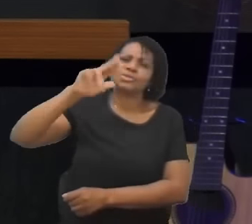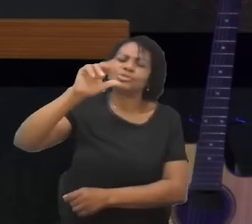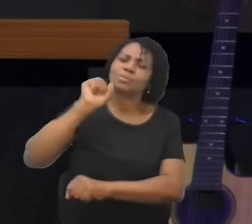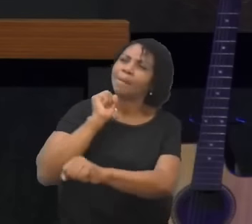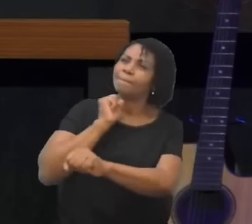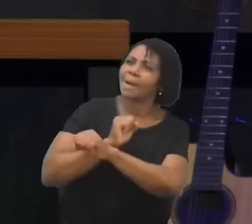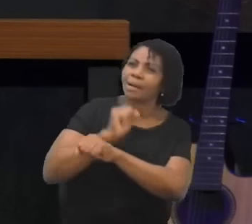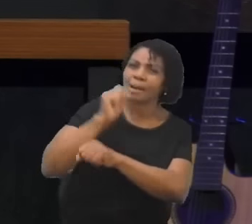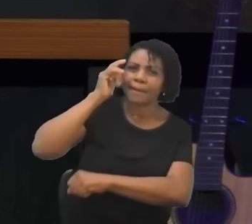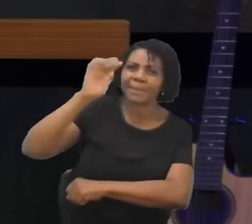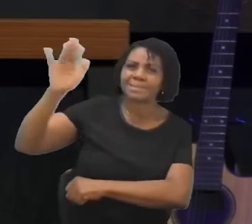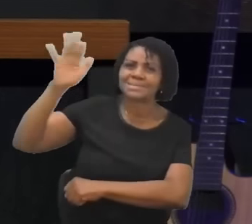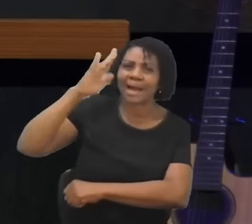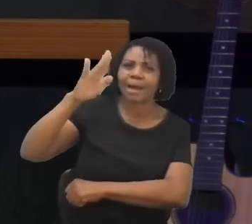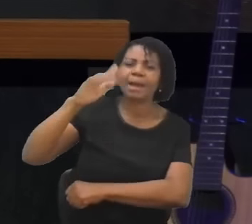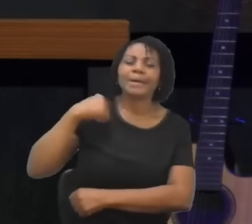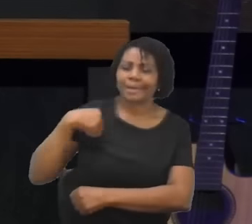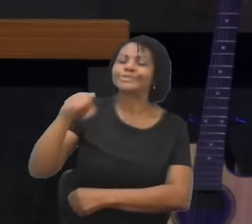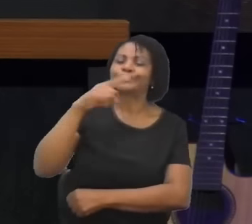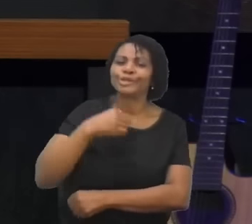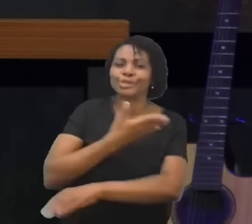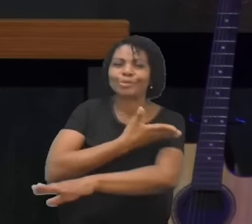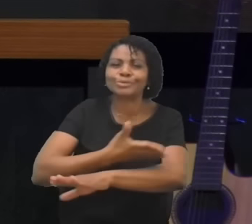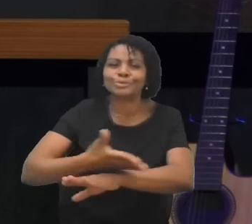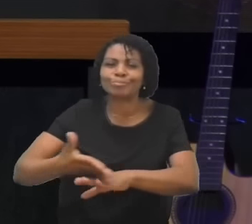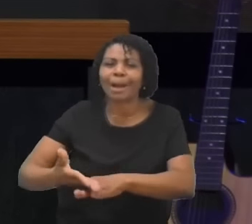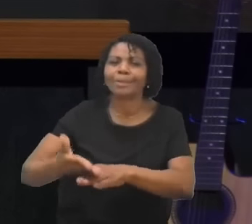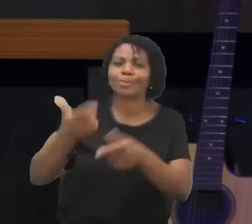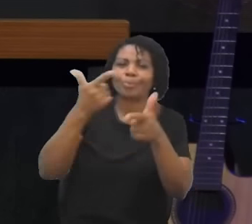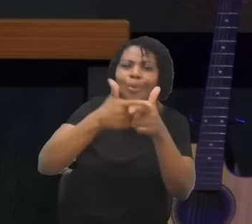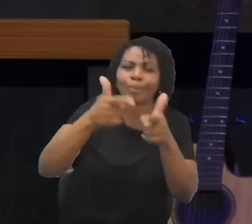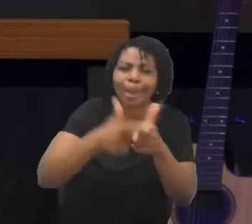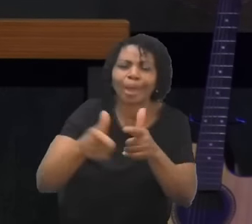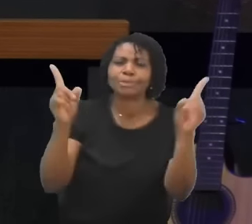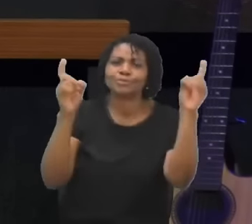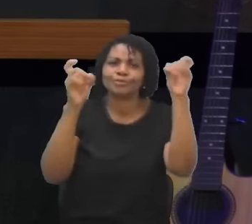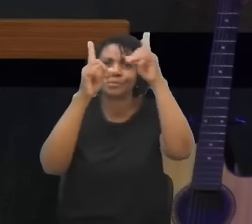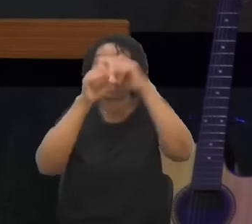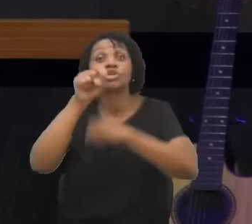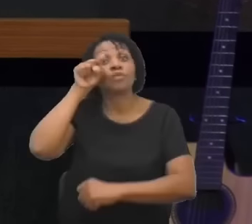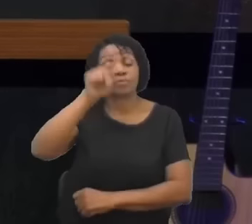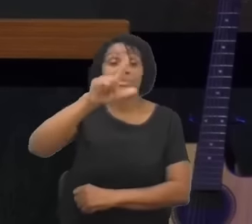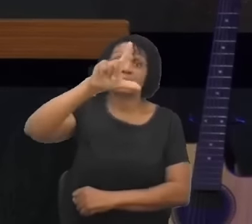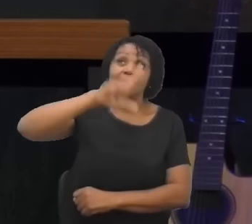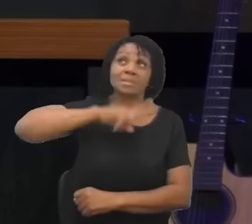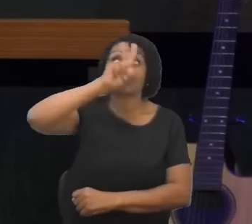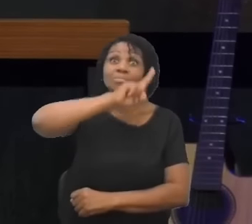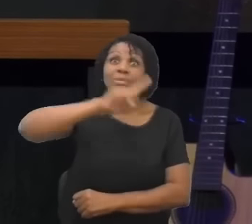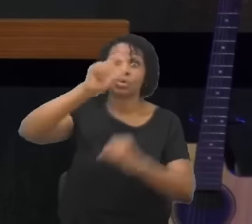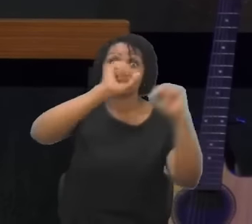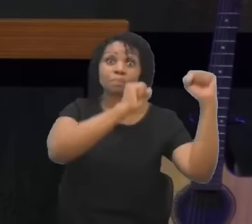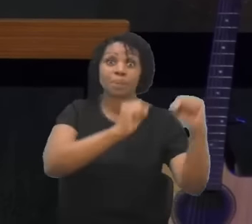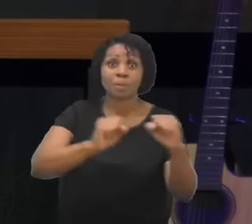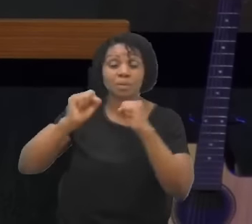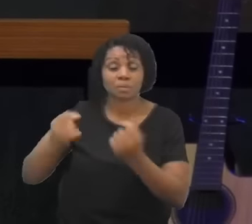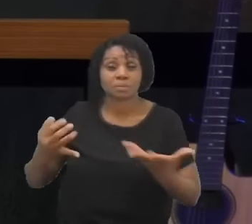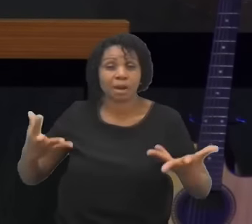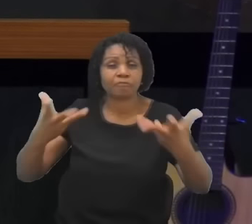gente só pensa em problema. A gente só pensa em dificuldade. Mas eu quero te dizer que você tem um Deus grande,